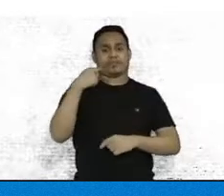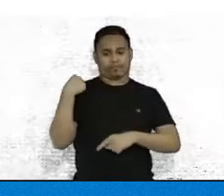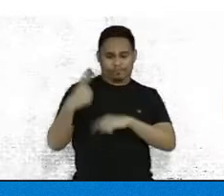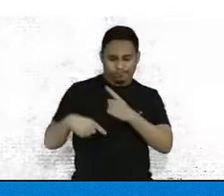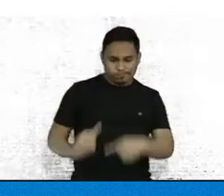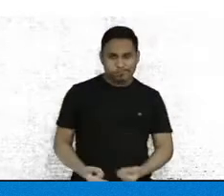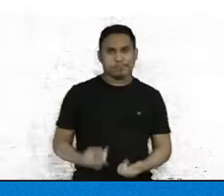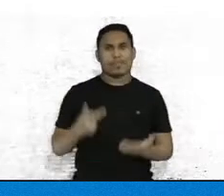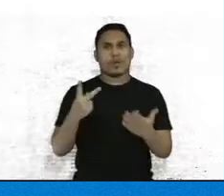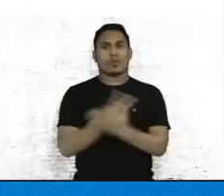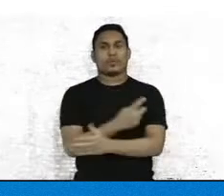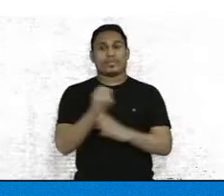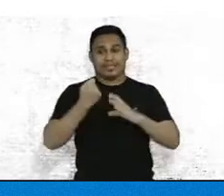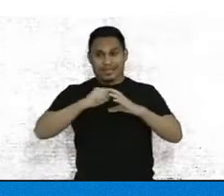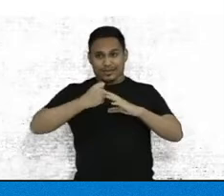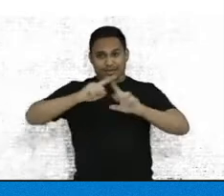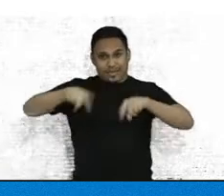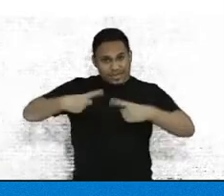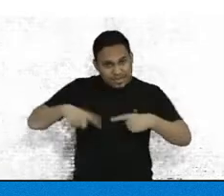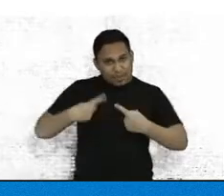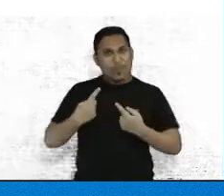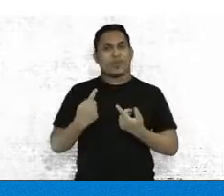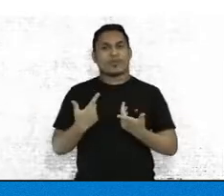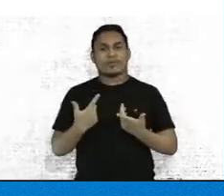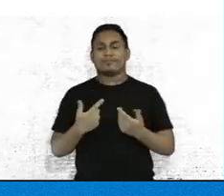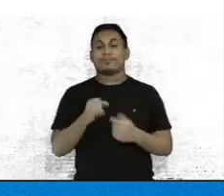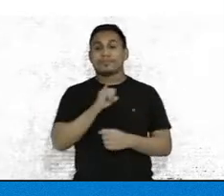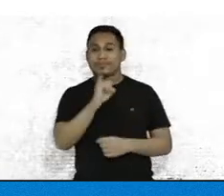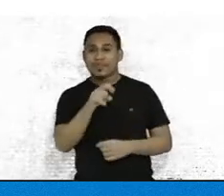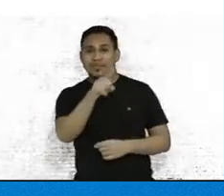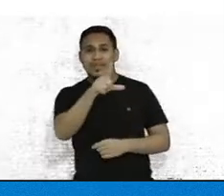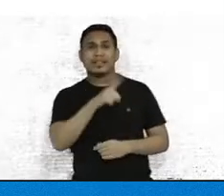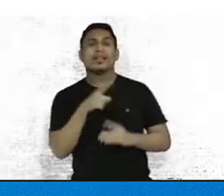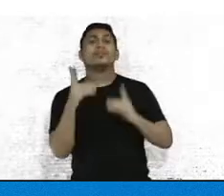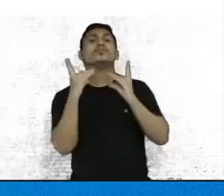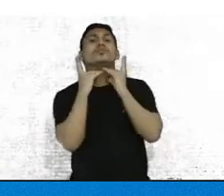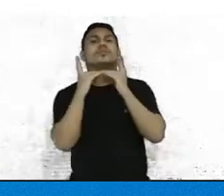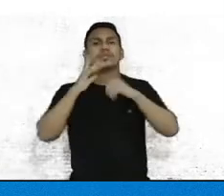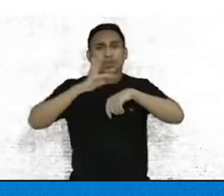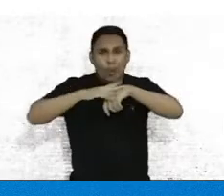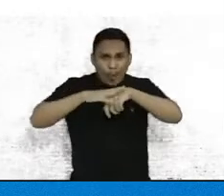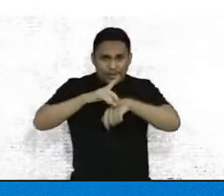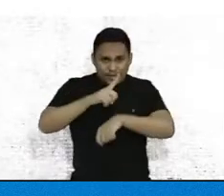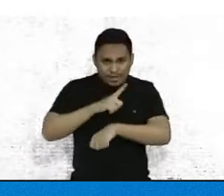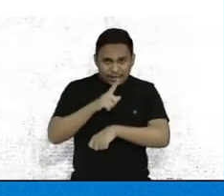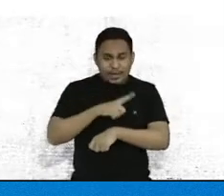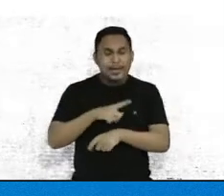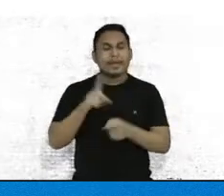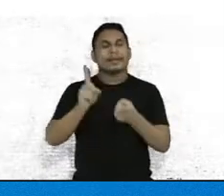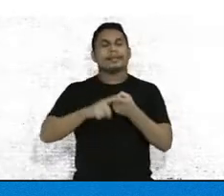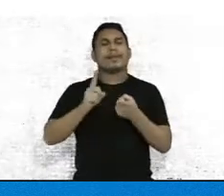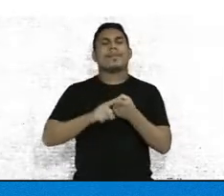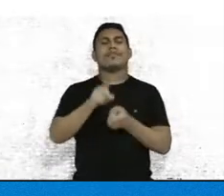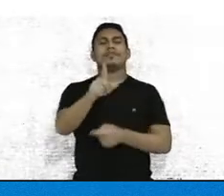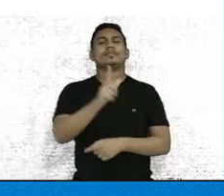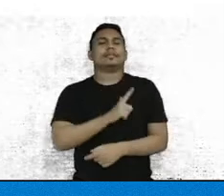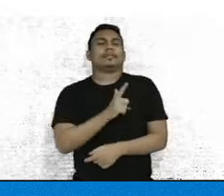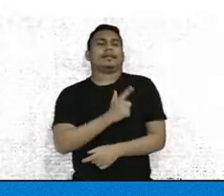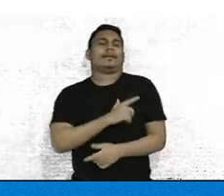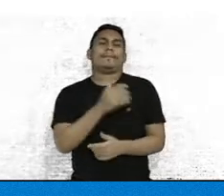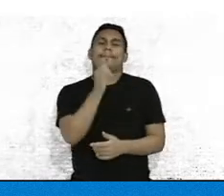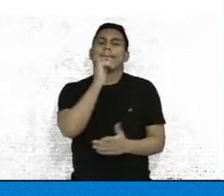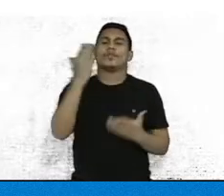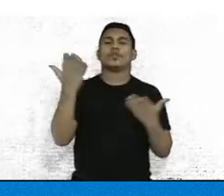você tem uma doença de tireoide, uma doença autoimune de tireoide, e você tem um consumo excessivo de